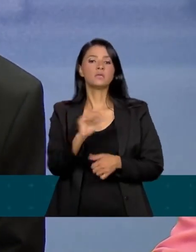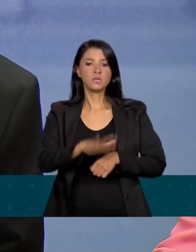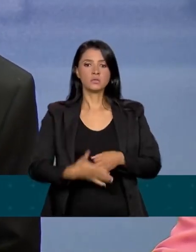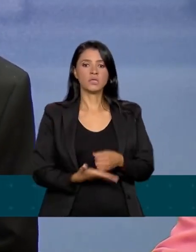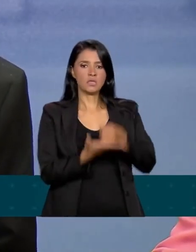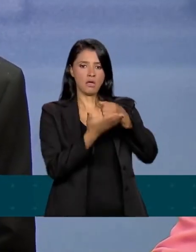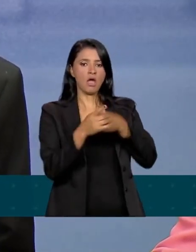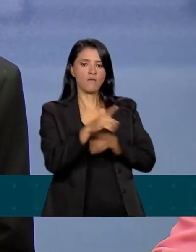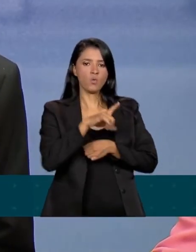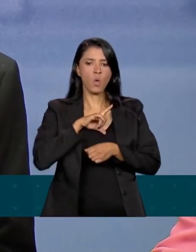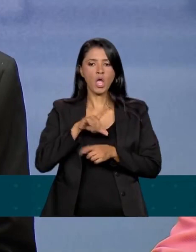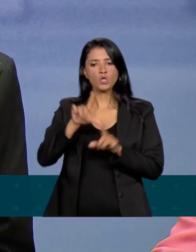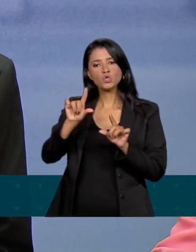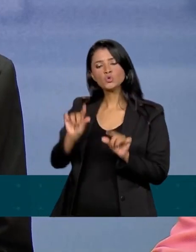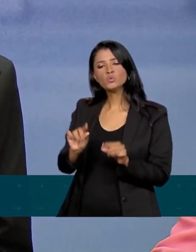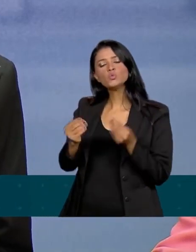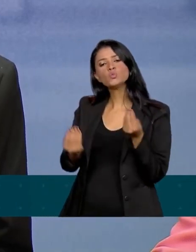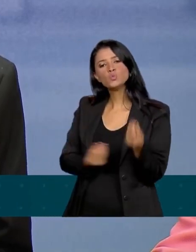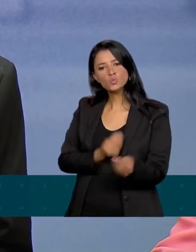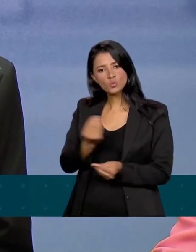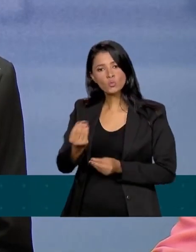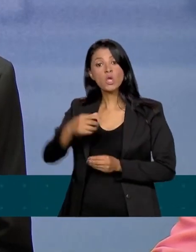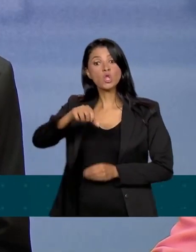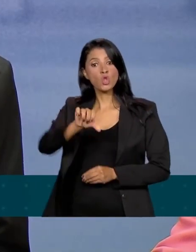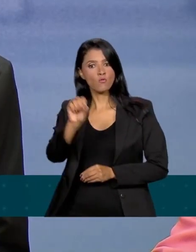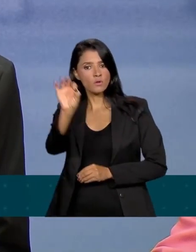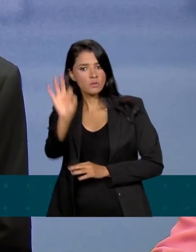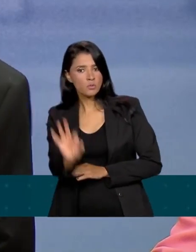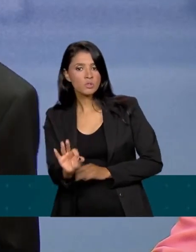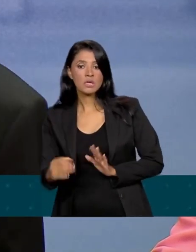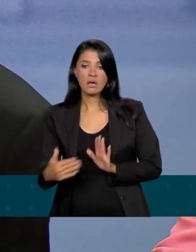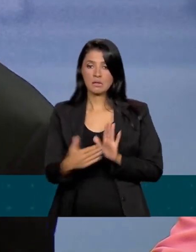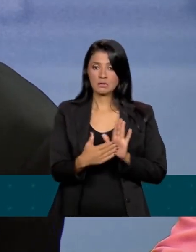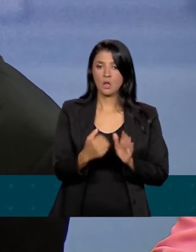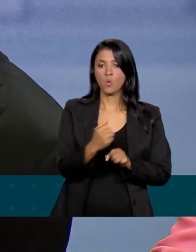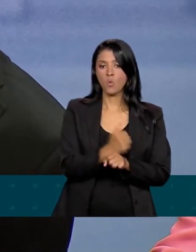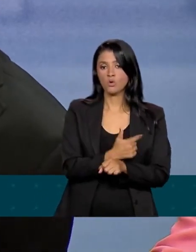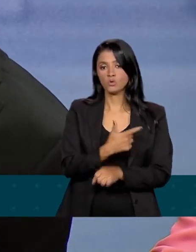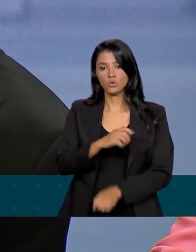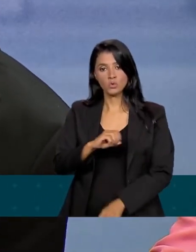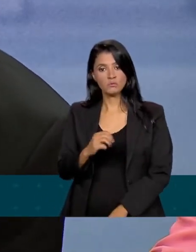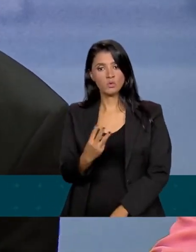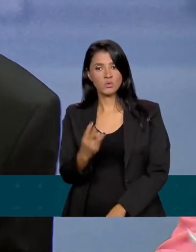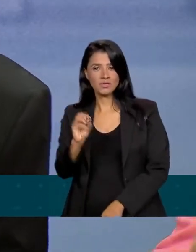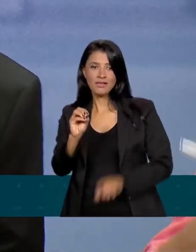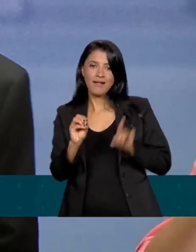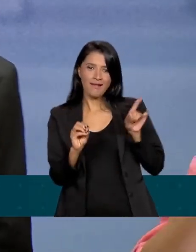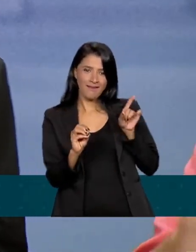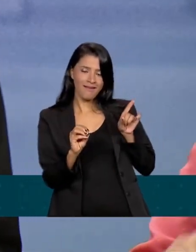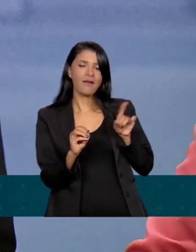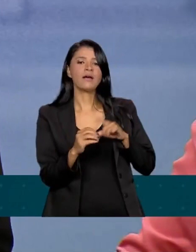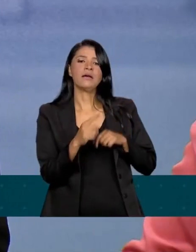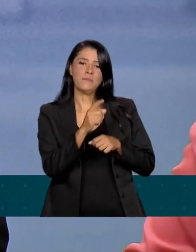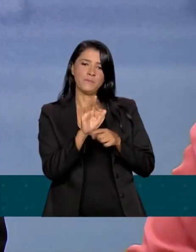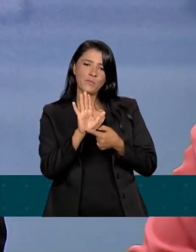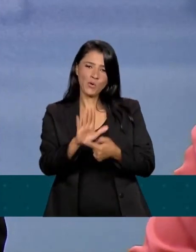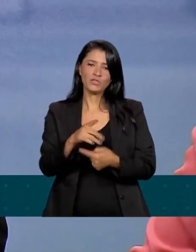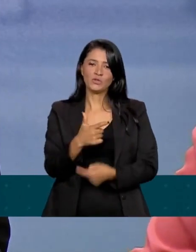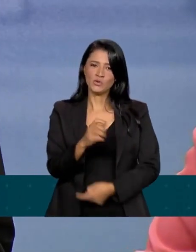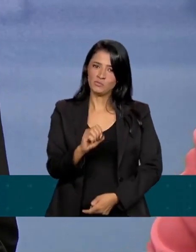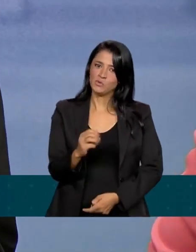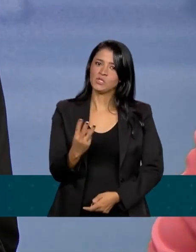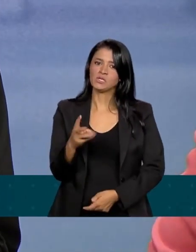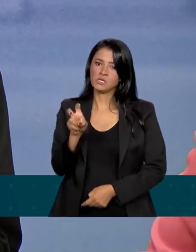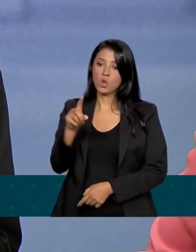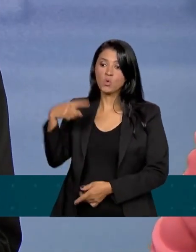reduzir a incidência em 90% até 2030, aqui ainda até 2035, porque é o compromisso com a